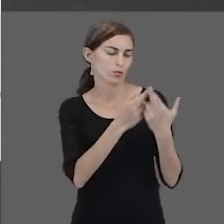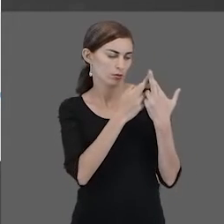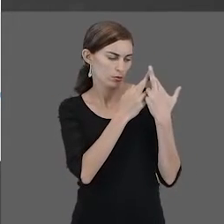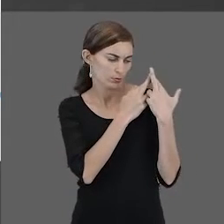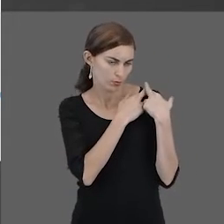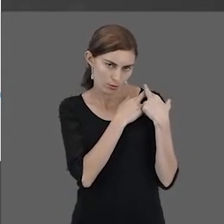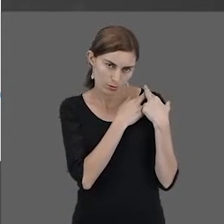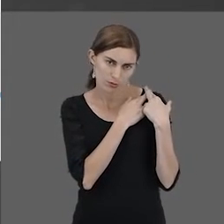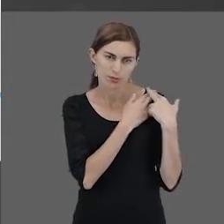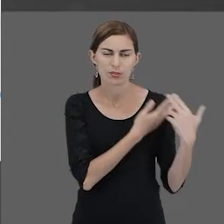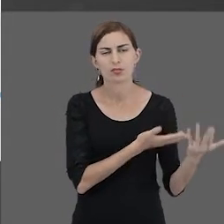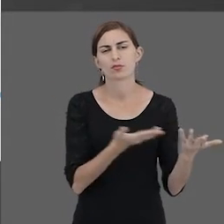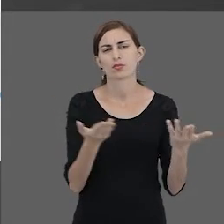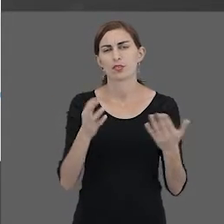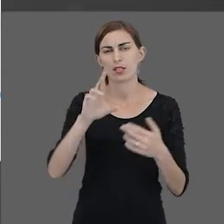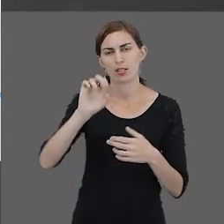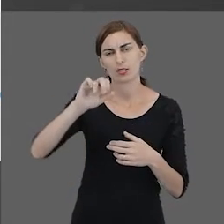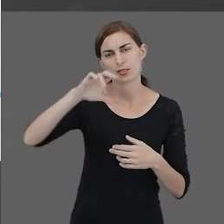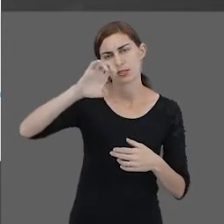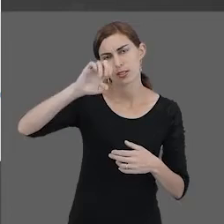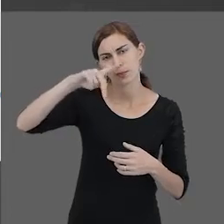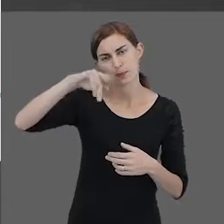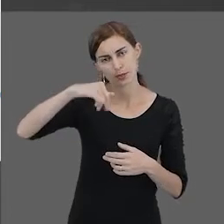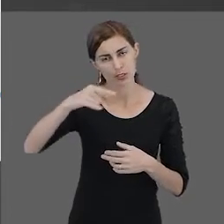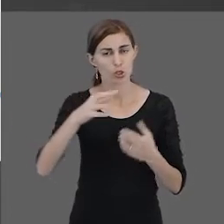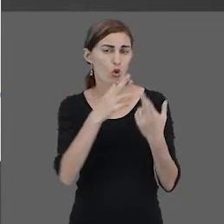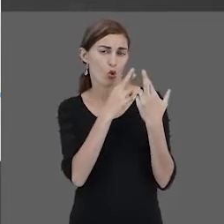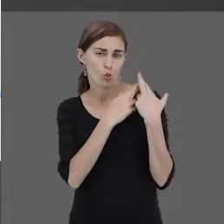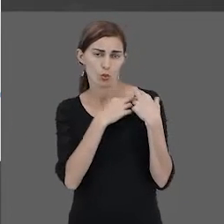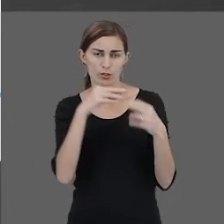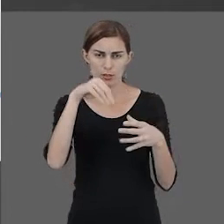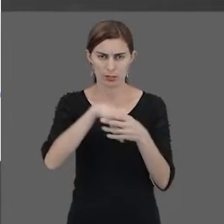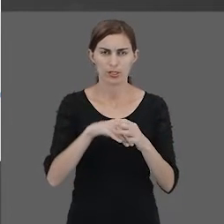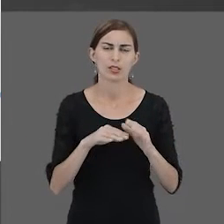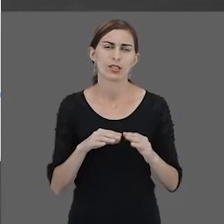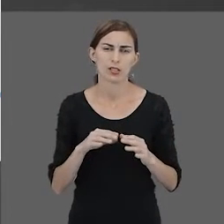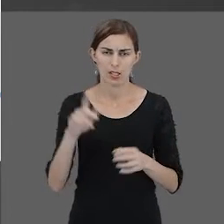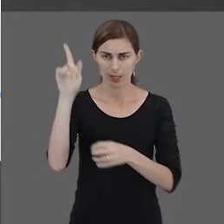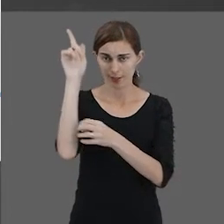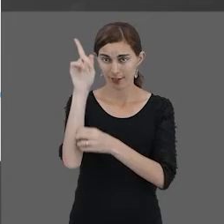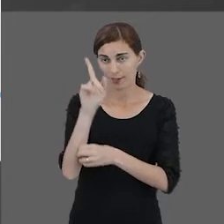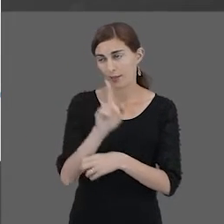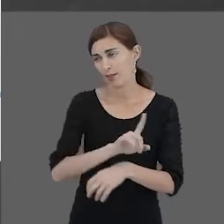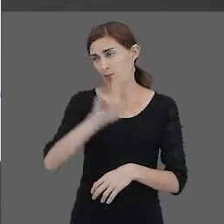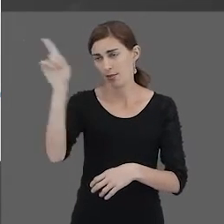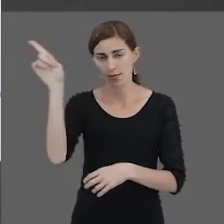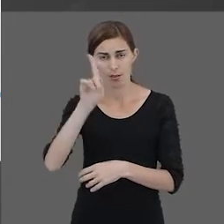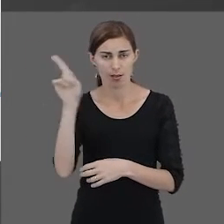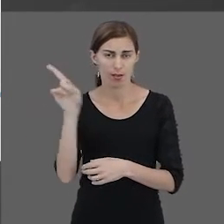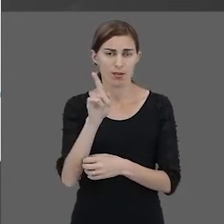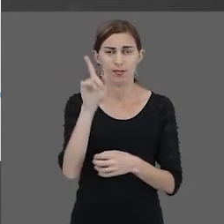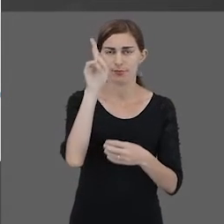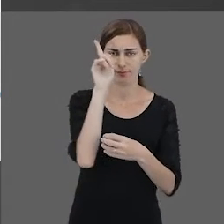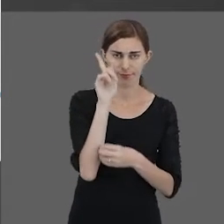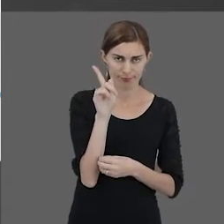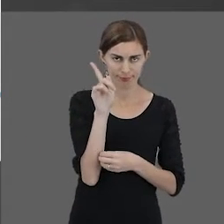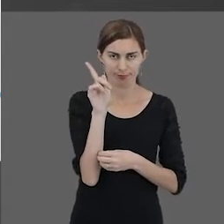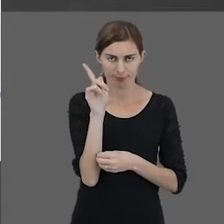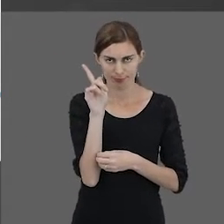pela recepção da prestação de contas na GRE, ou seja, na Gerência Regional de